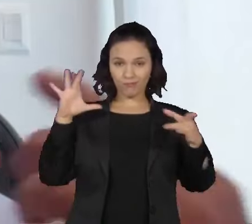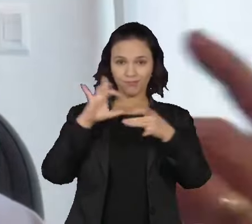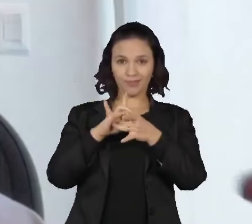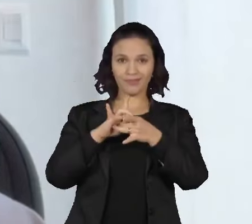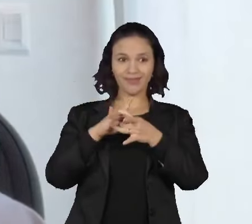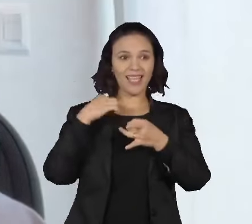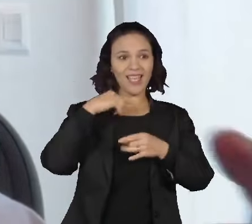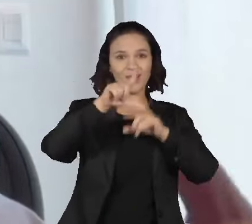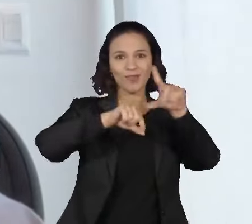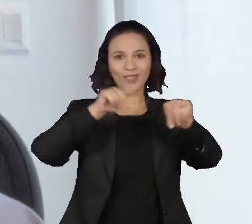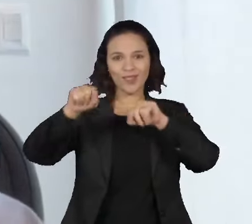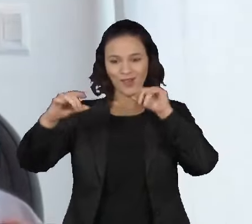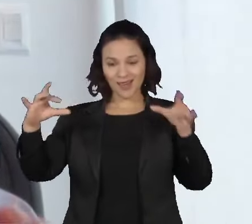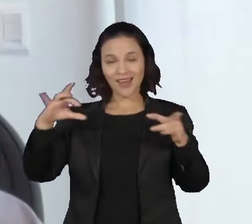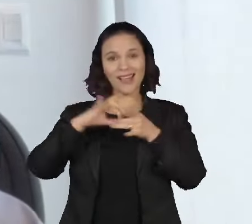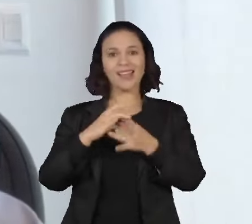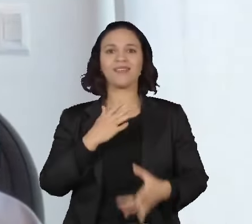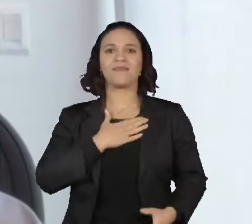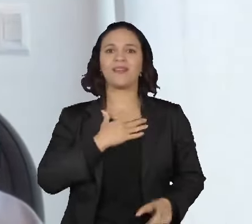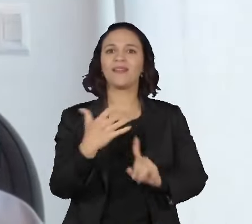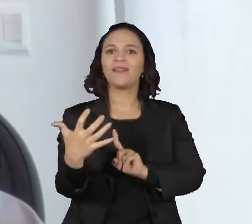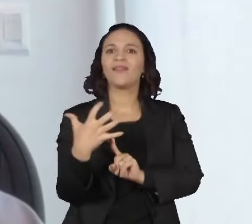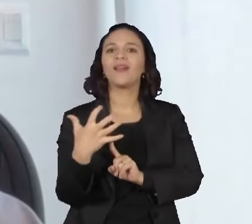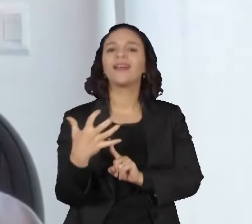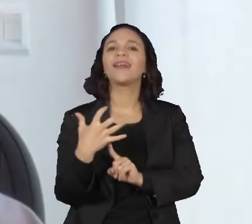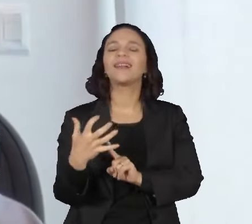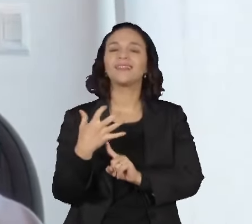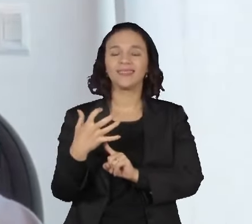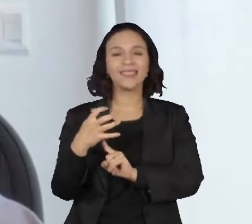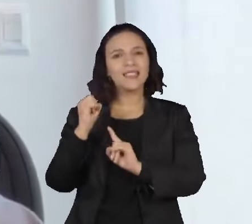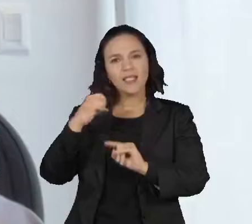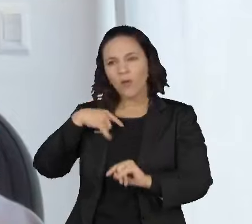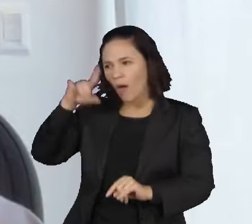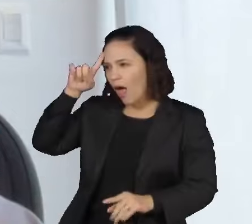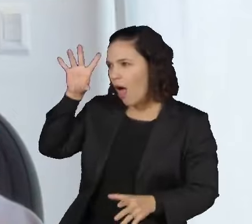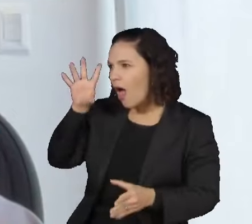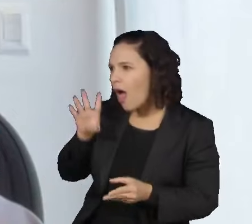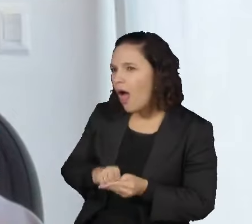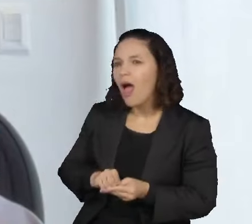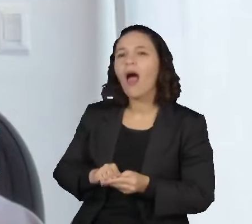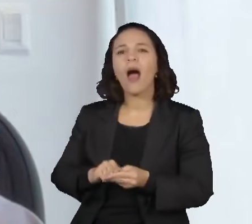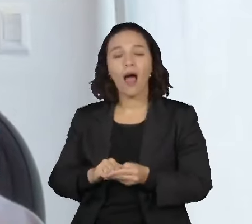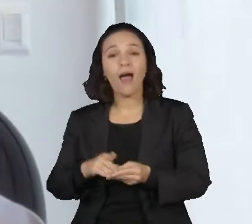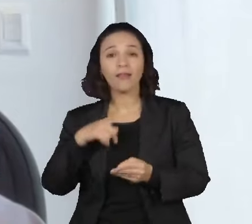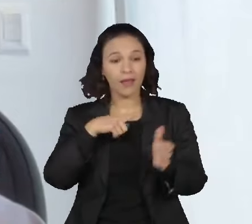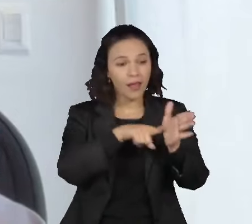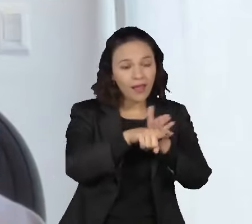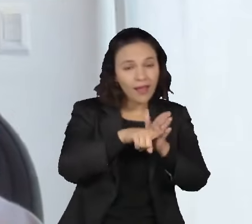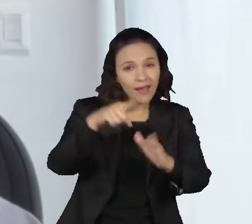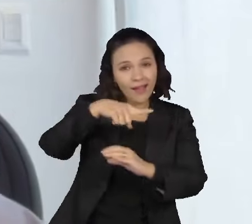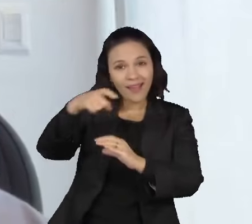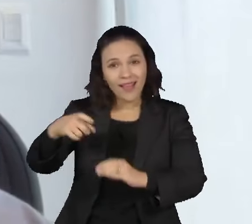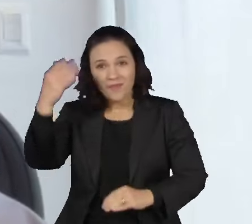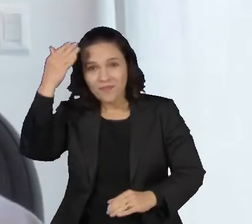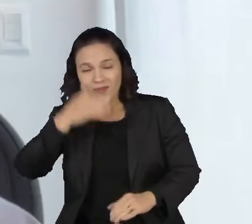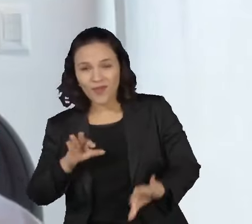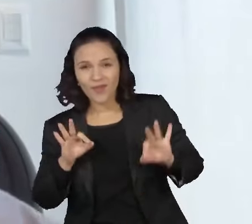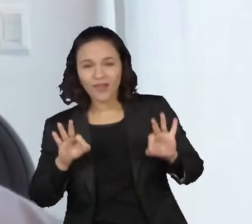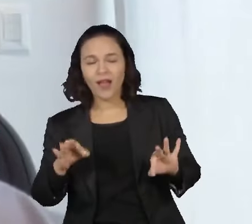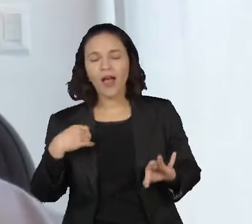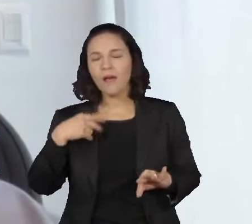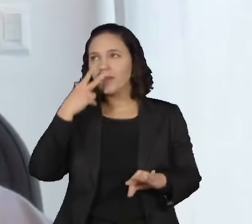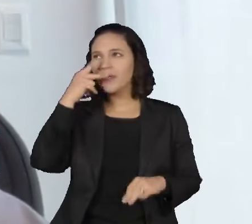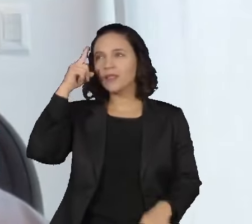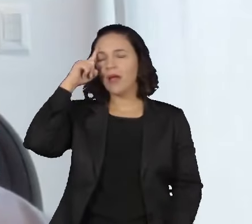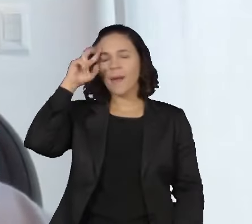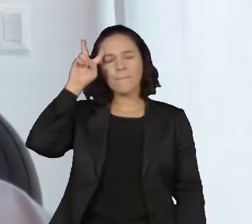dentro. Quando isso tem um link verdadeiro, baseado em evidências científicas, eu acho que a cabeça da